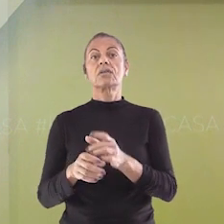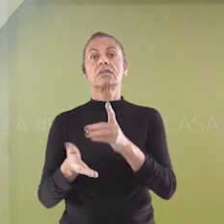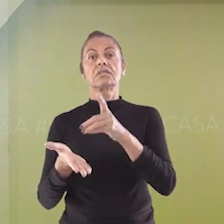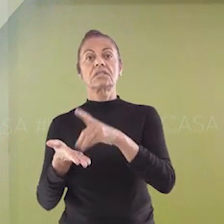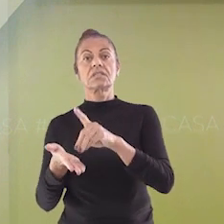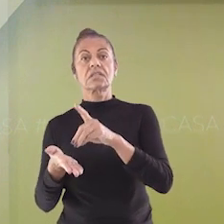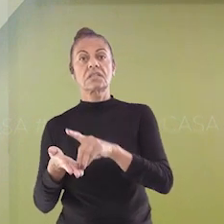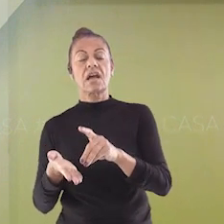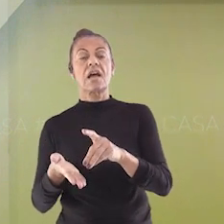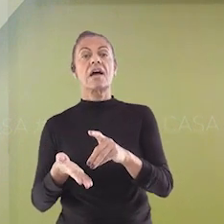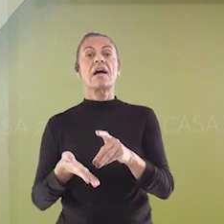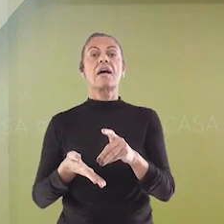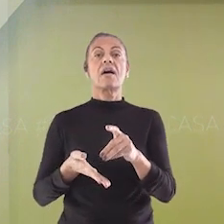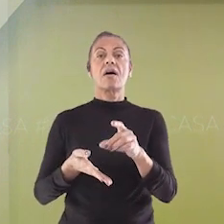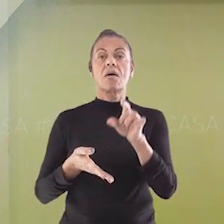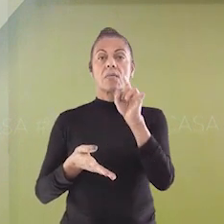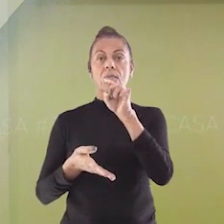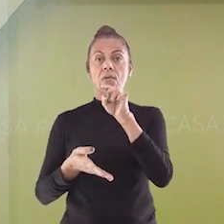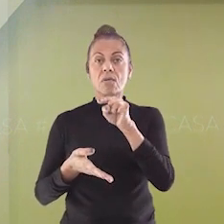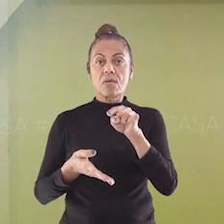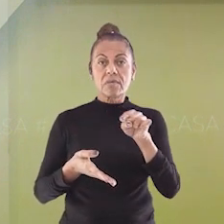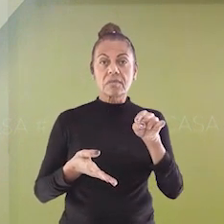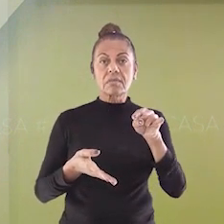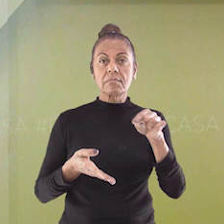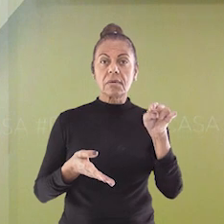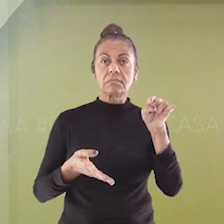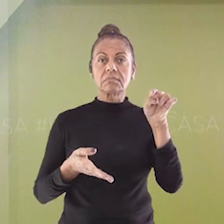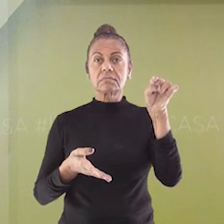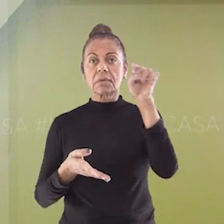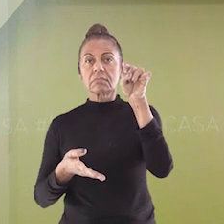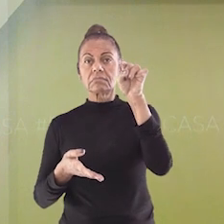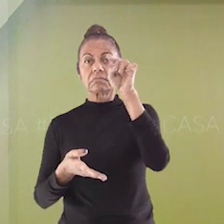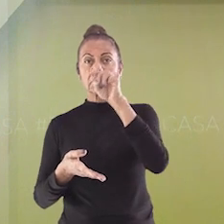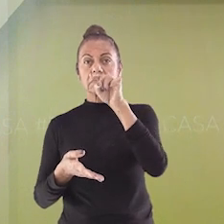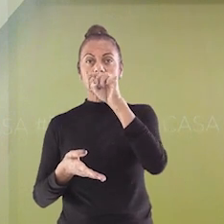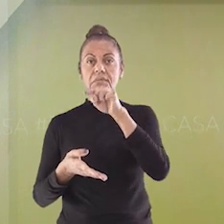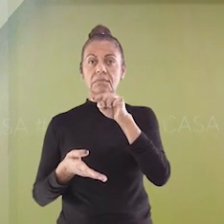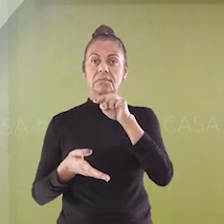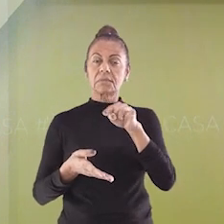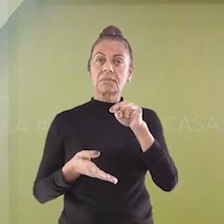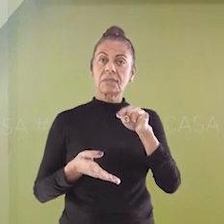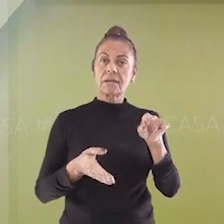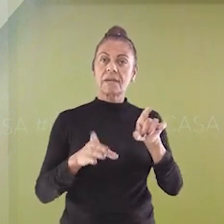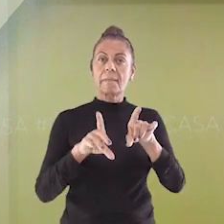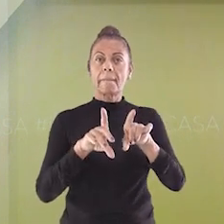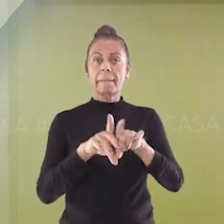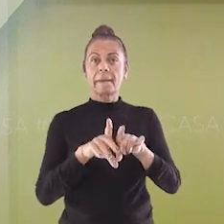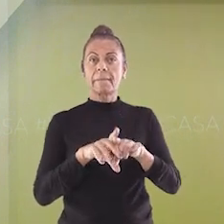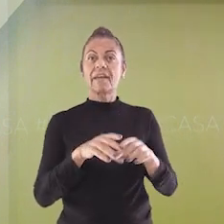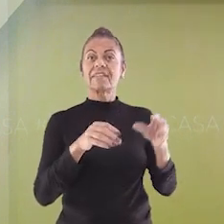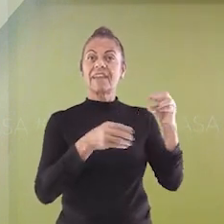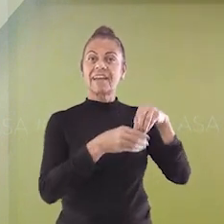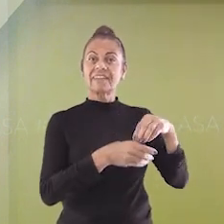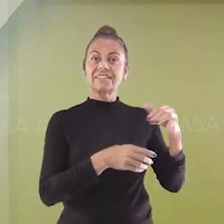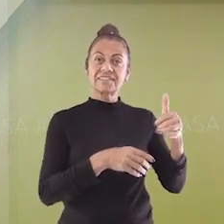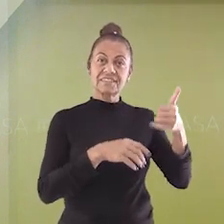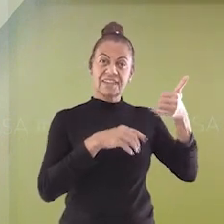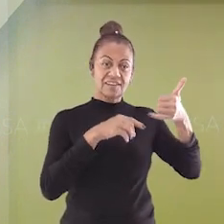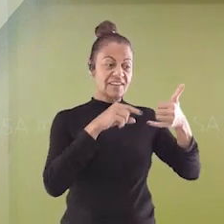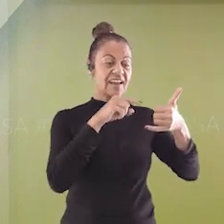E os celulares, que são os mais usados nos dias de hoje. Agora é a hora da nossa história.